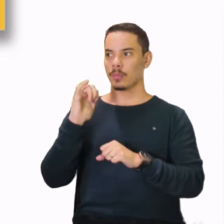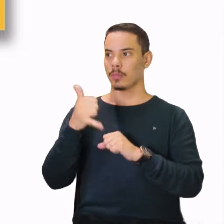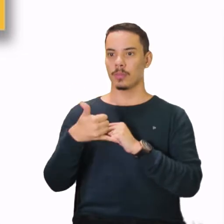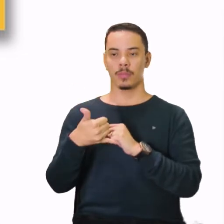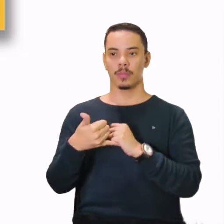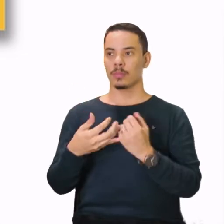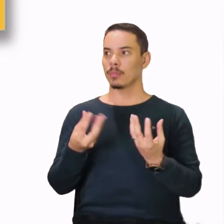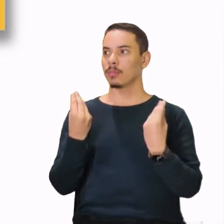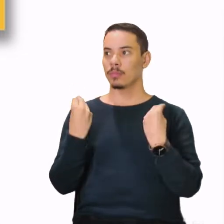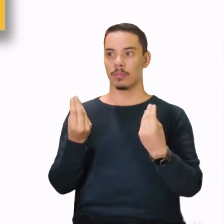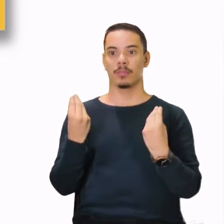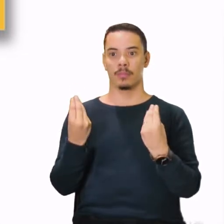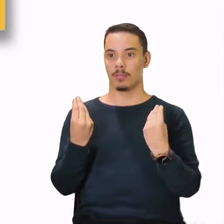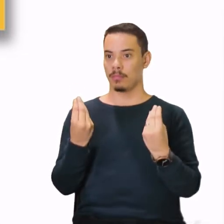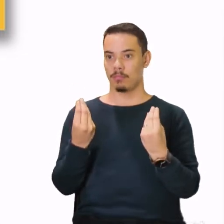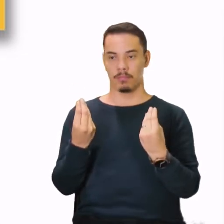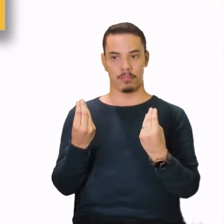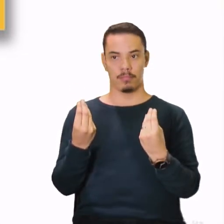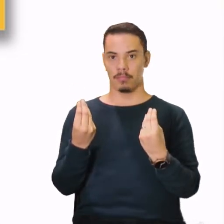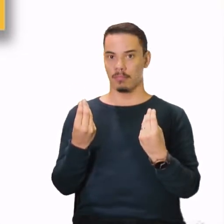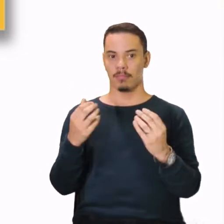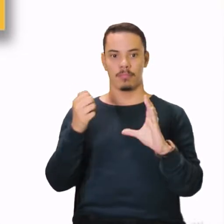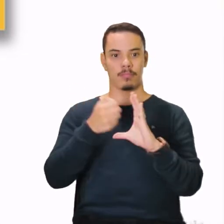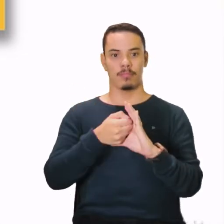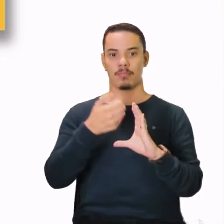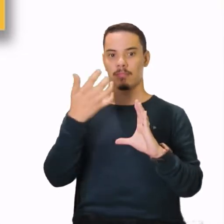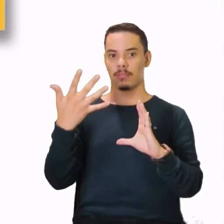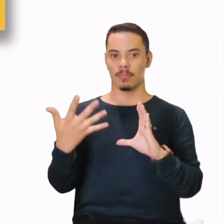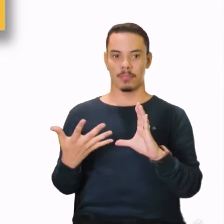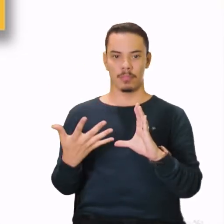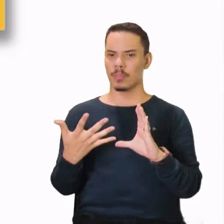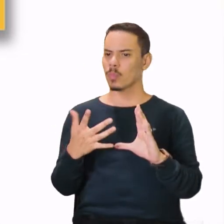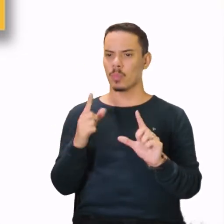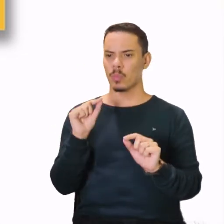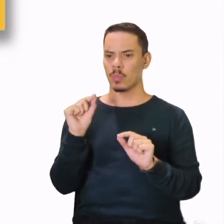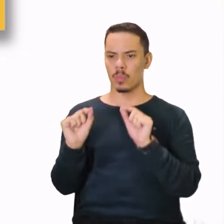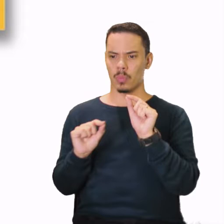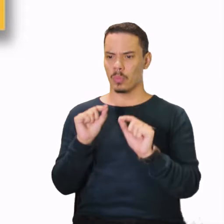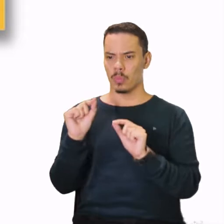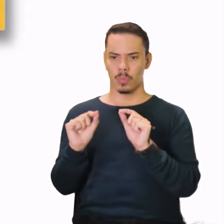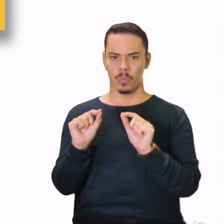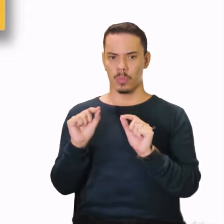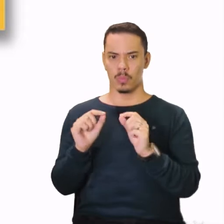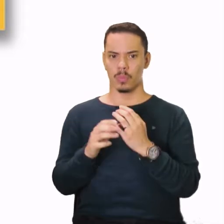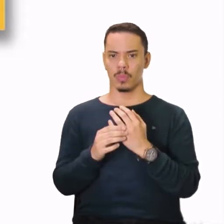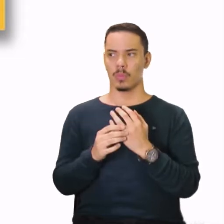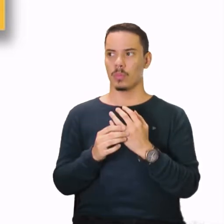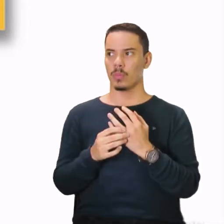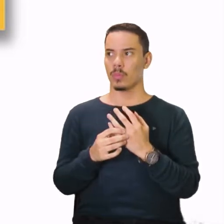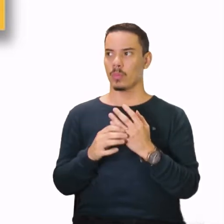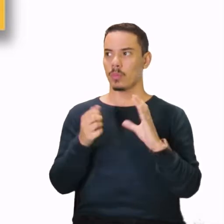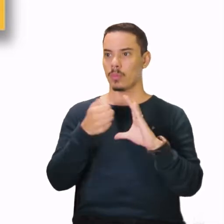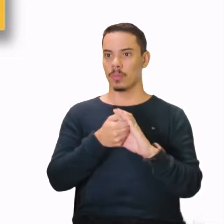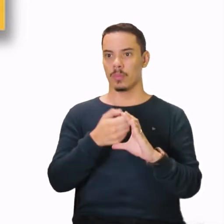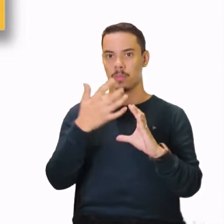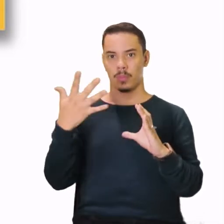que serve o adjetivo? Para caracterizar. Caracterizar o quê? Caracterizar